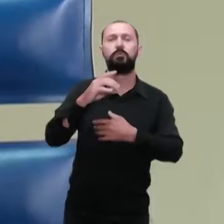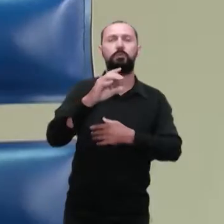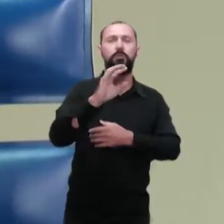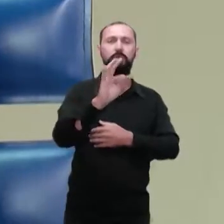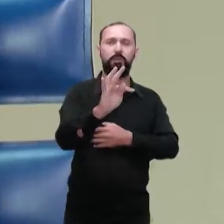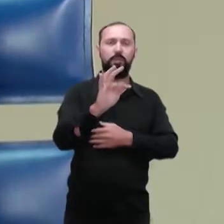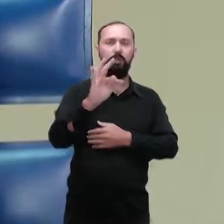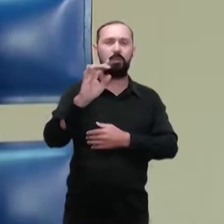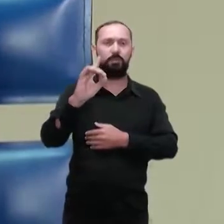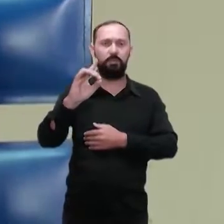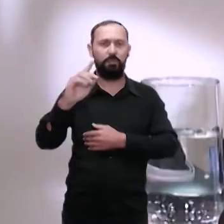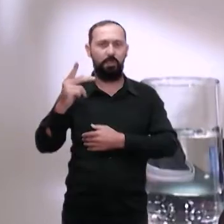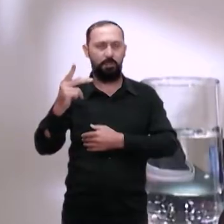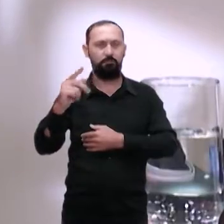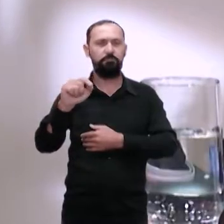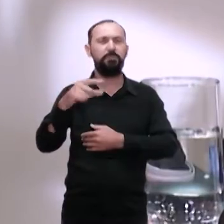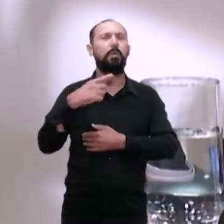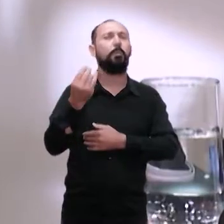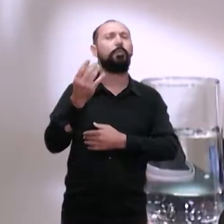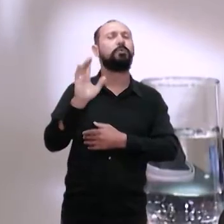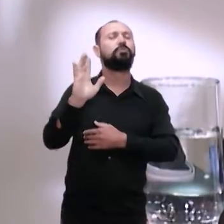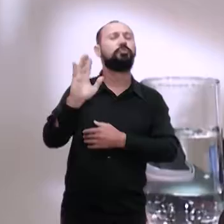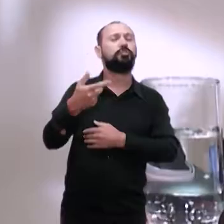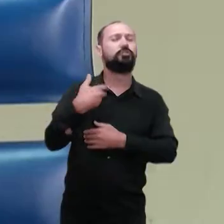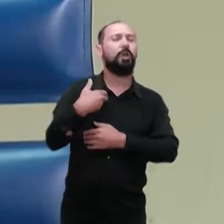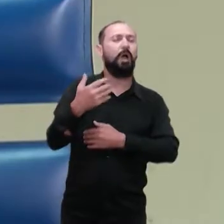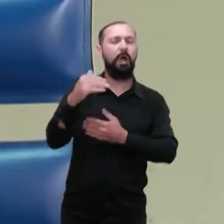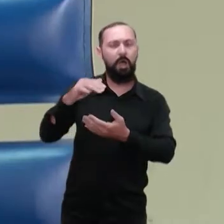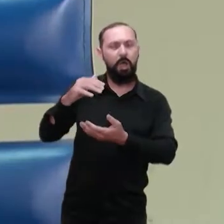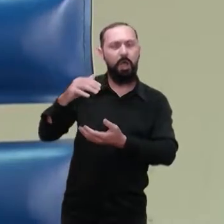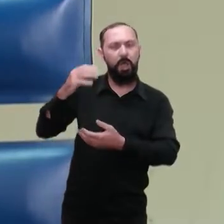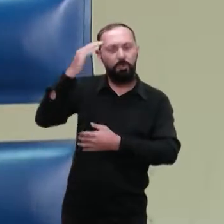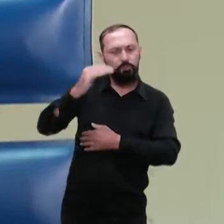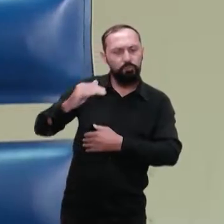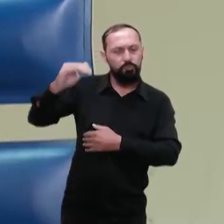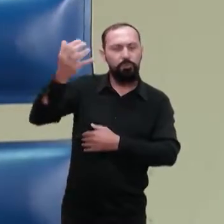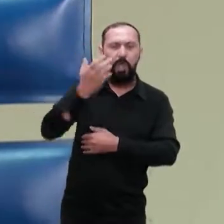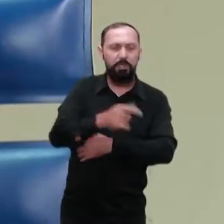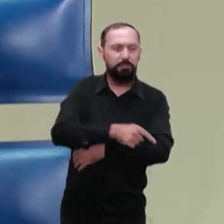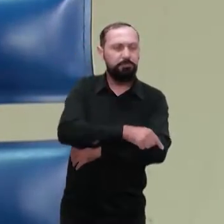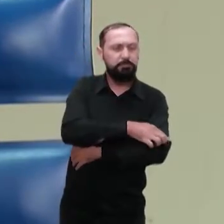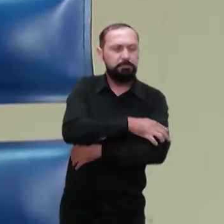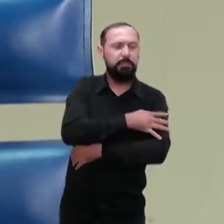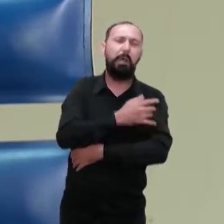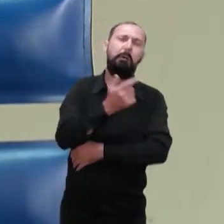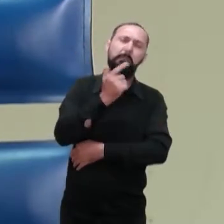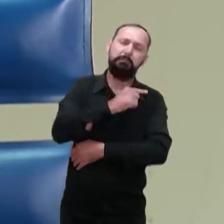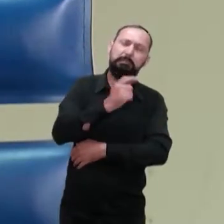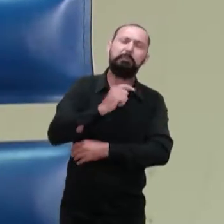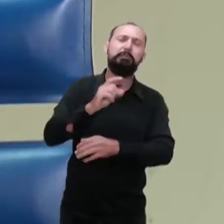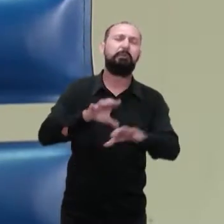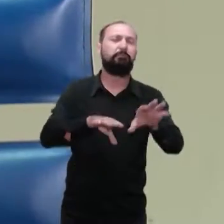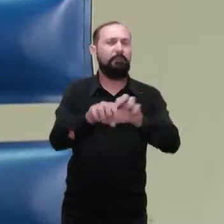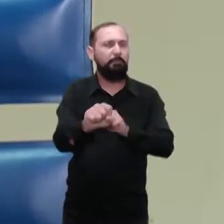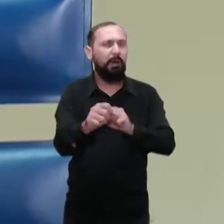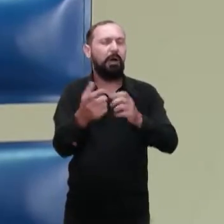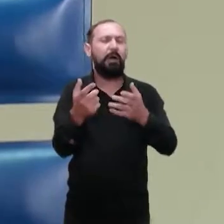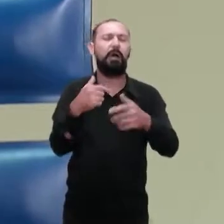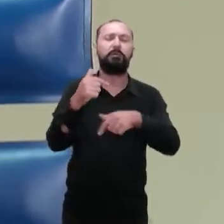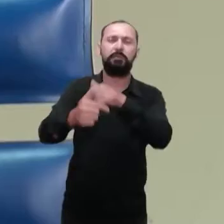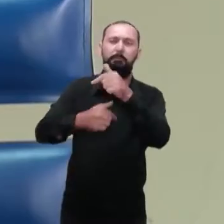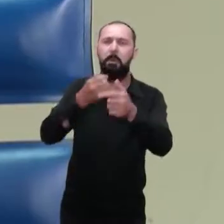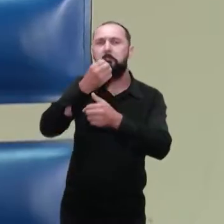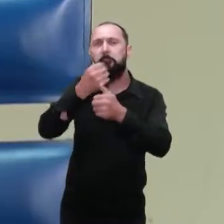assim. Cristiane, você me falou do TDAH, né? E tem muitos adultos que passam a infância inteira, se formam, até conseguem ter um